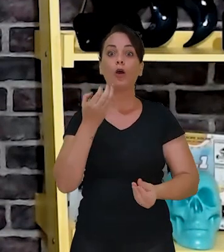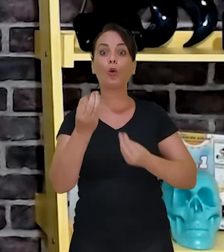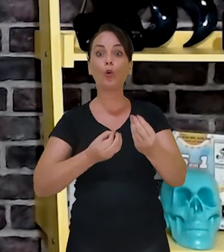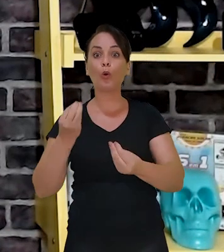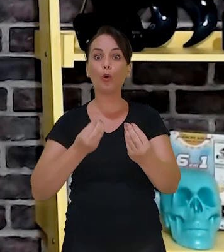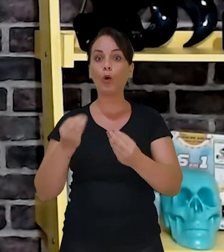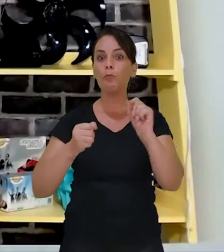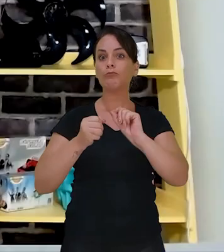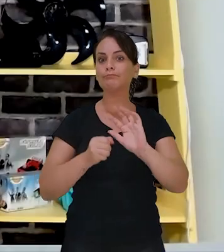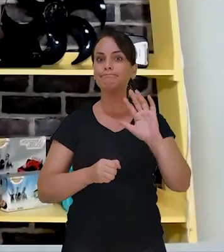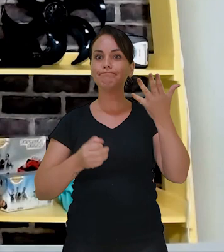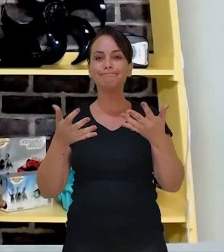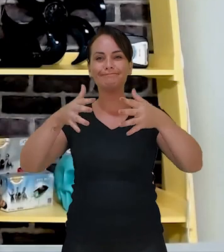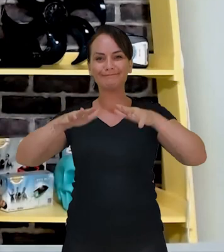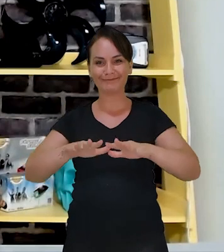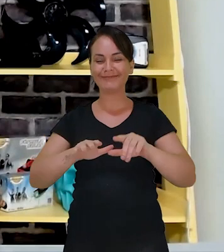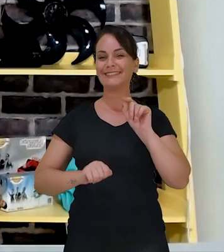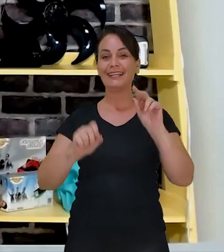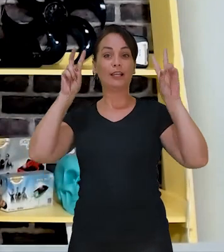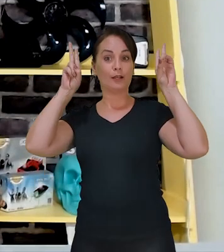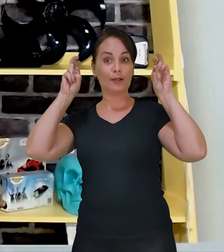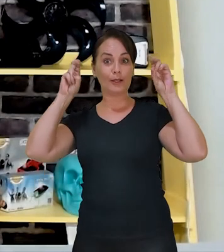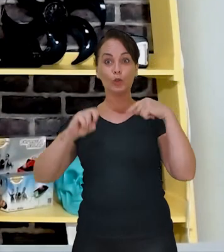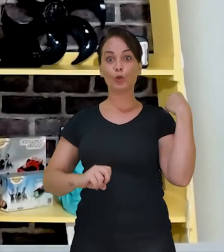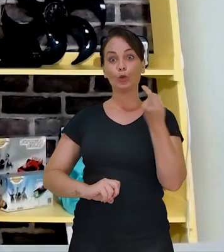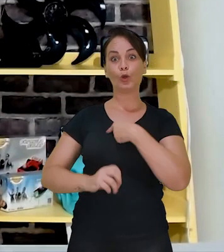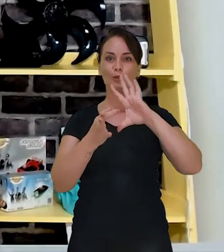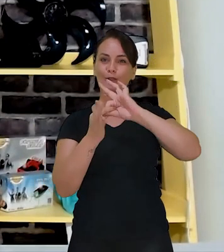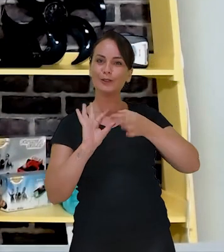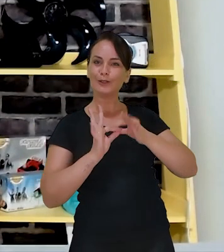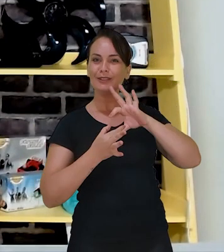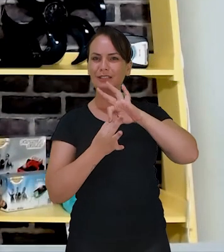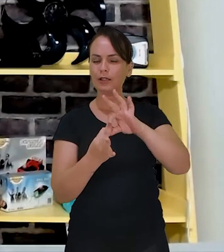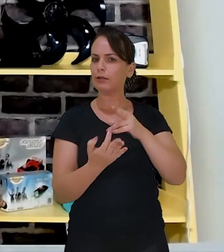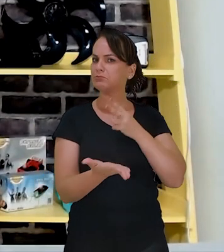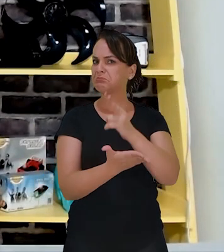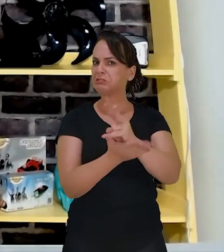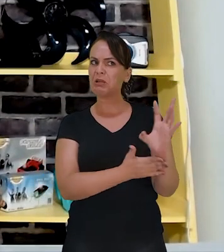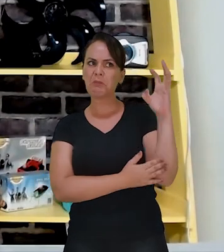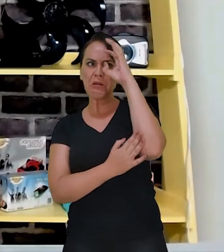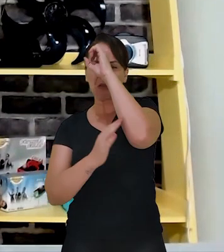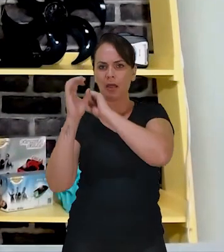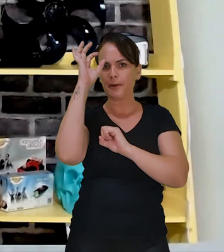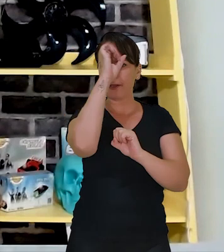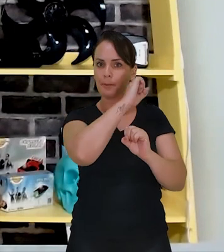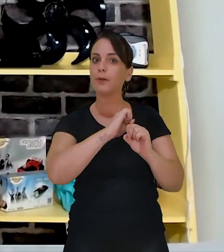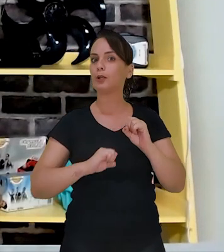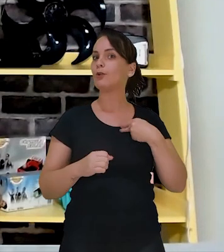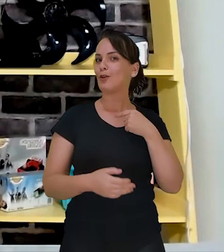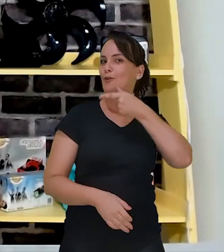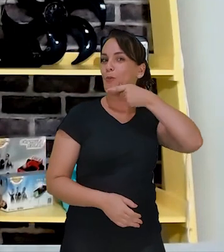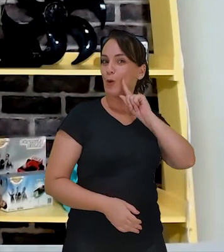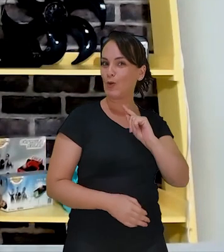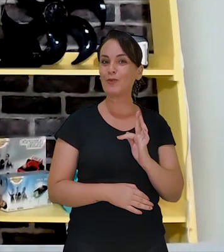a inclusão? E esse é um assunto que nós, do Ciência e Cultura, estamos sempre aprendendo e uma hora a gente vai chegar